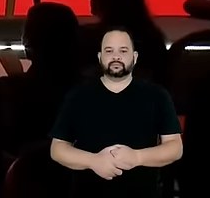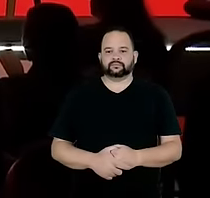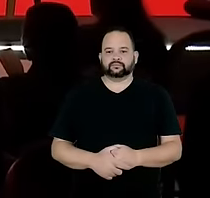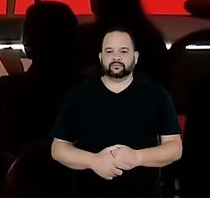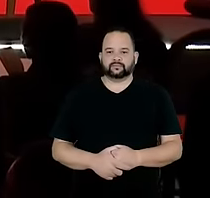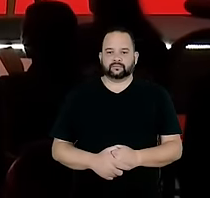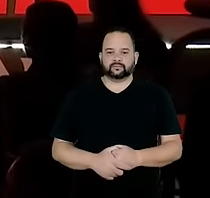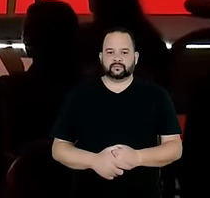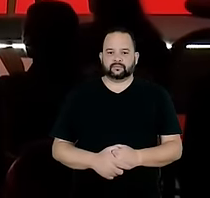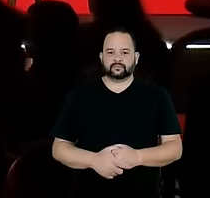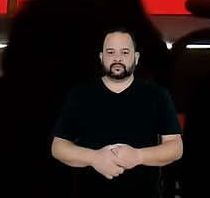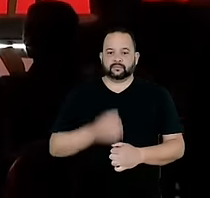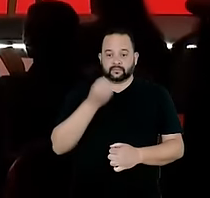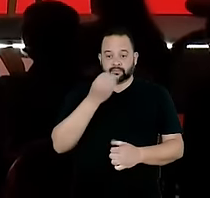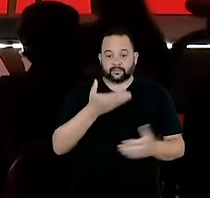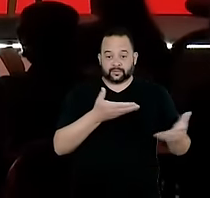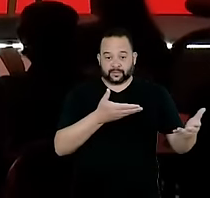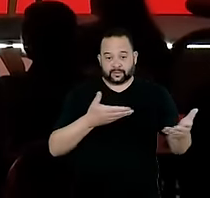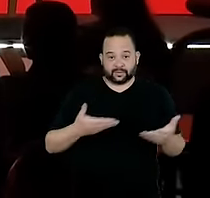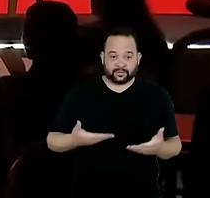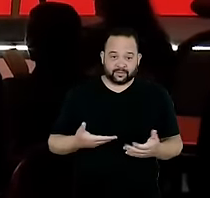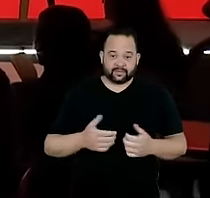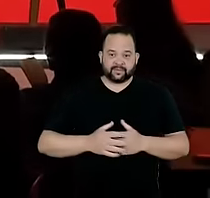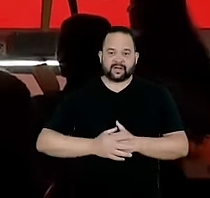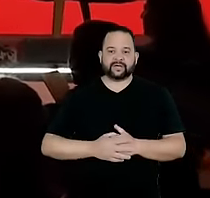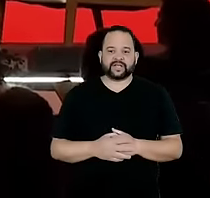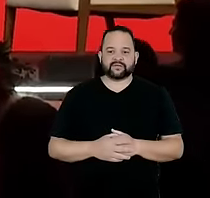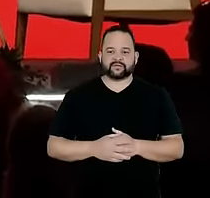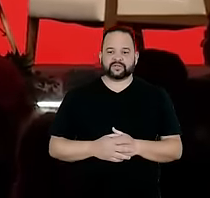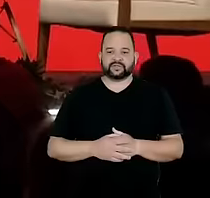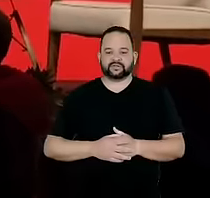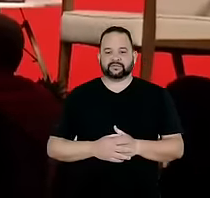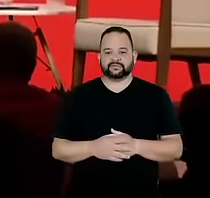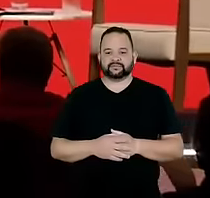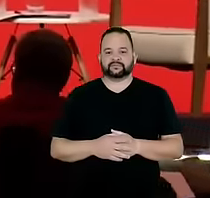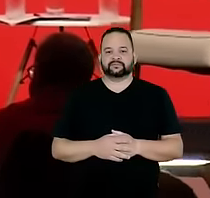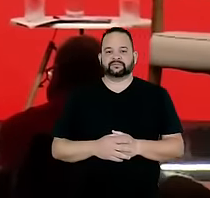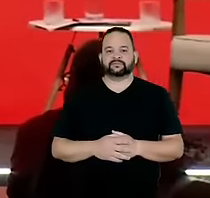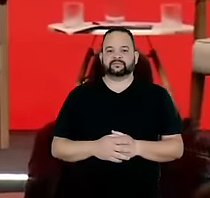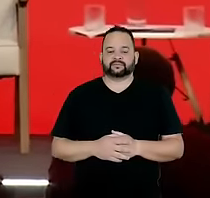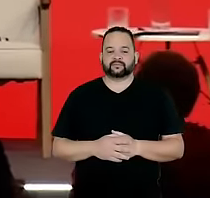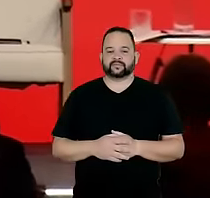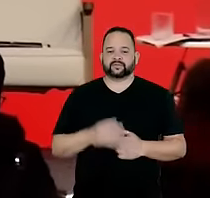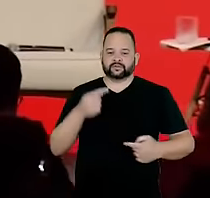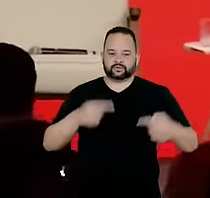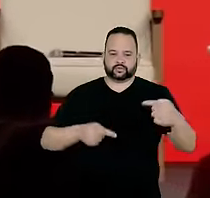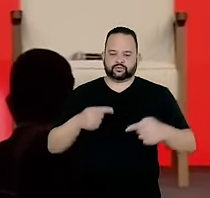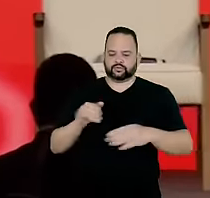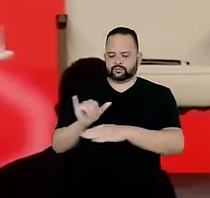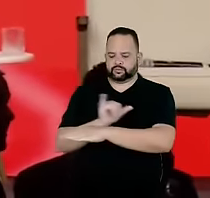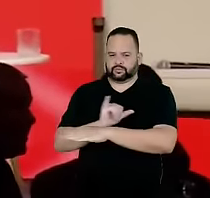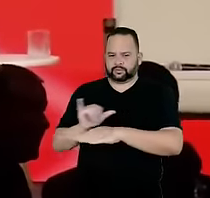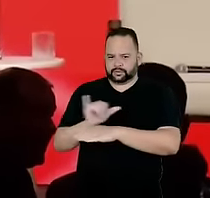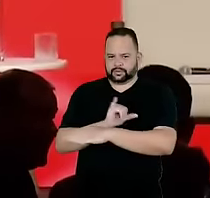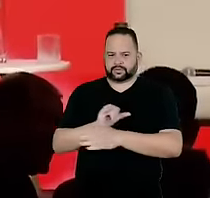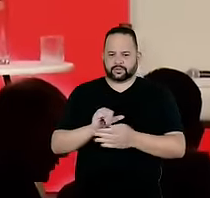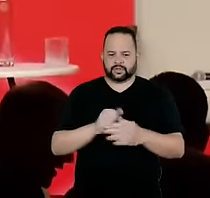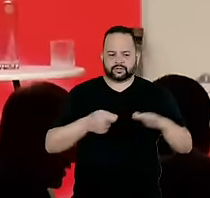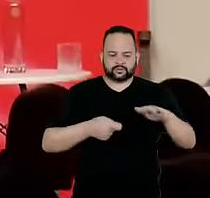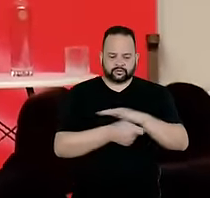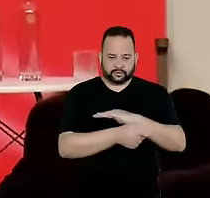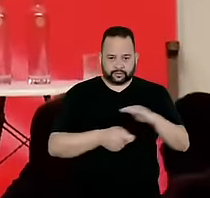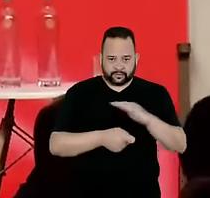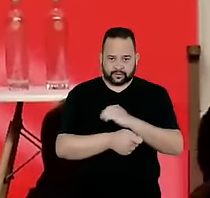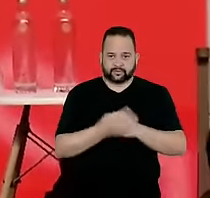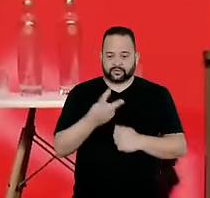bem-vindos e bem-vindas todos de volta ao fórum de estratégias de investimento 2024 antes da gente